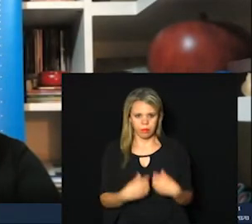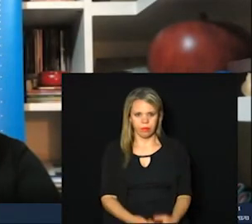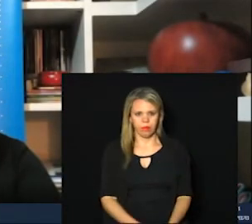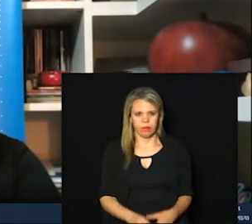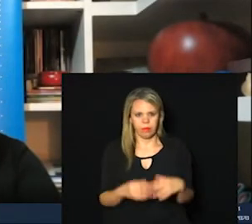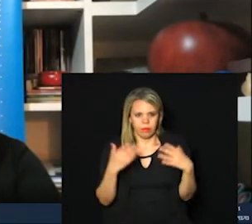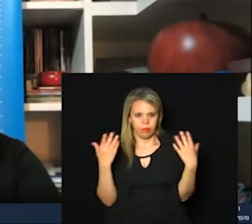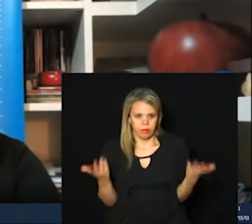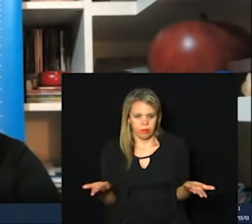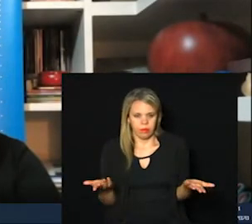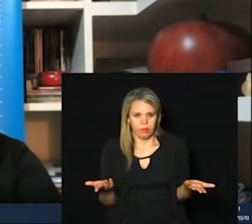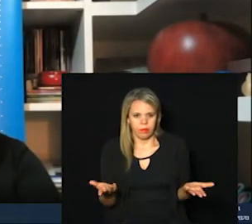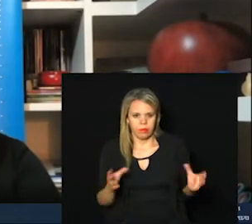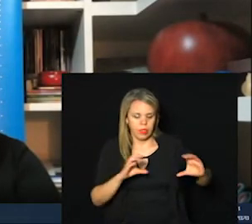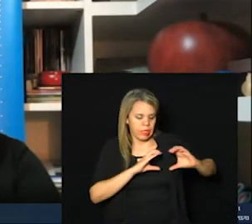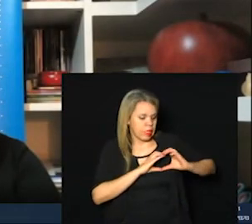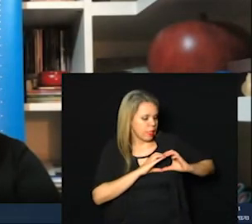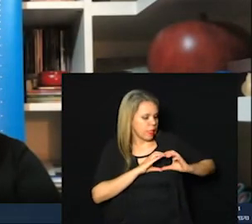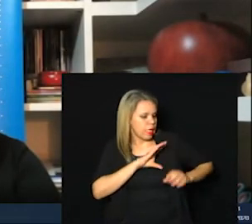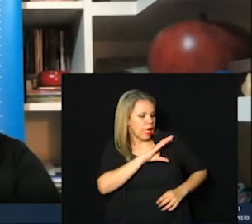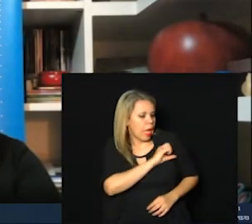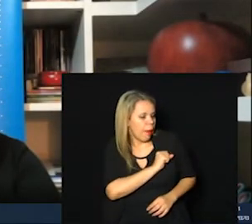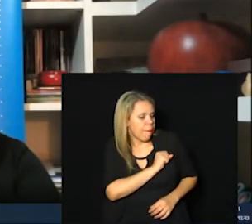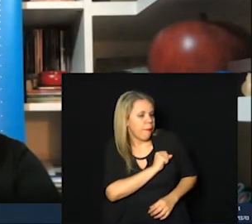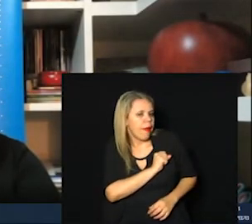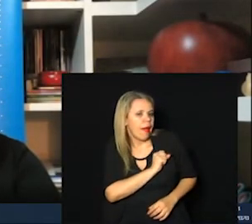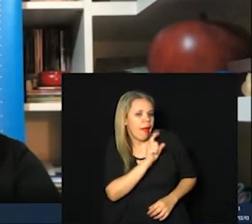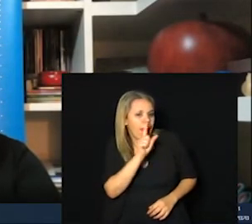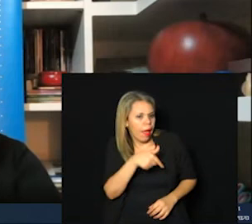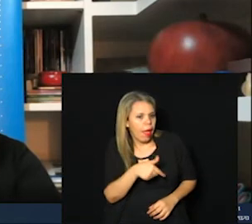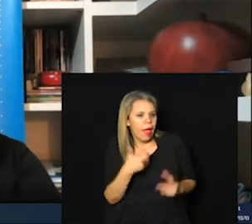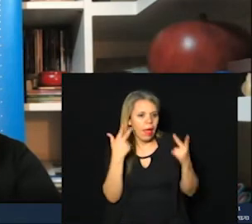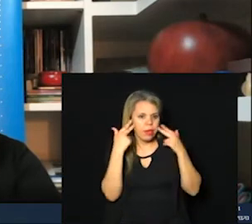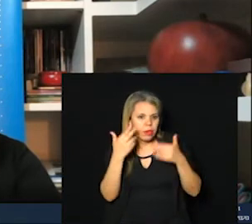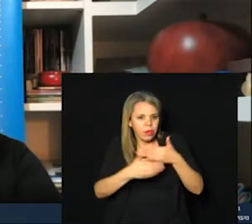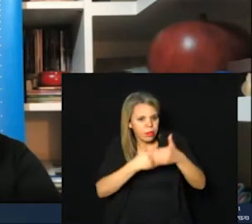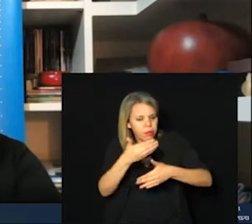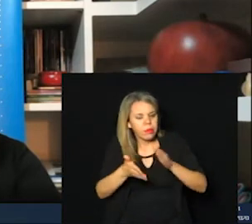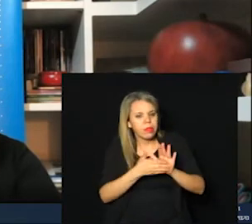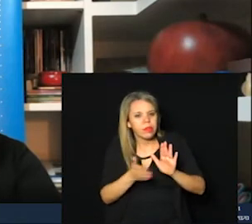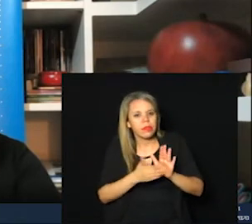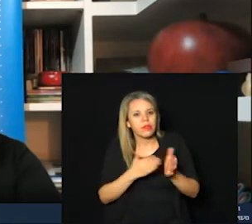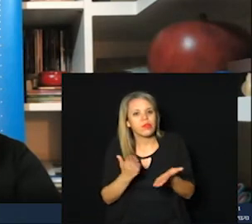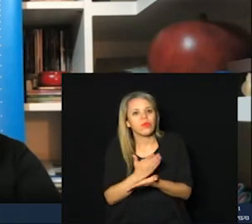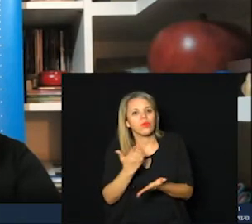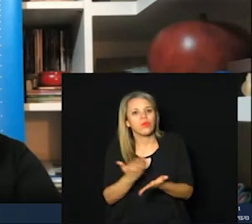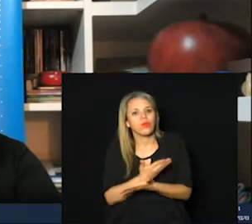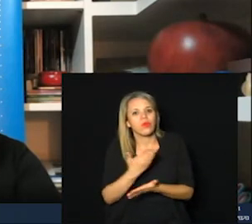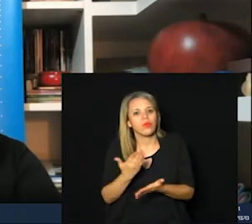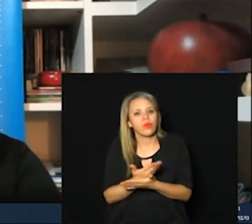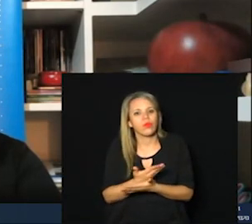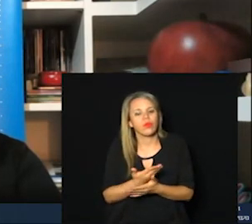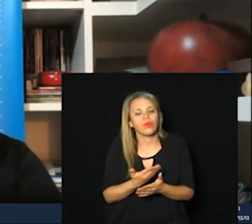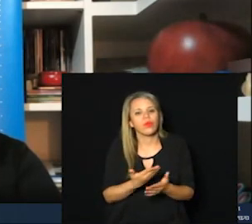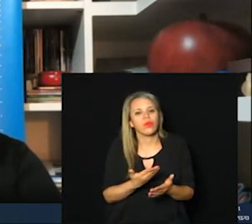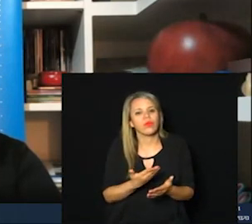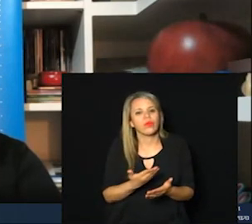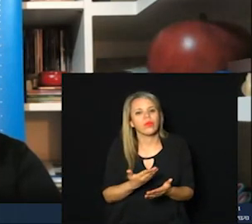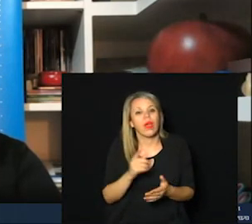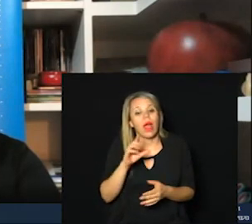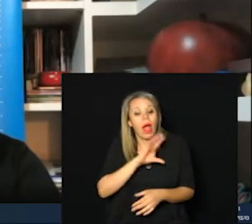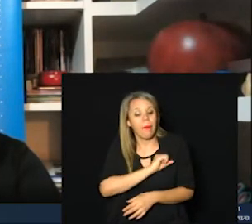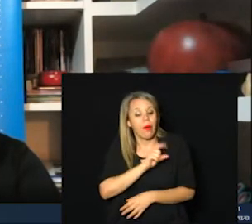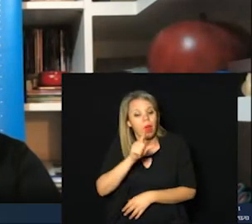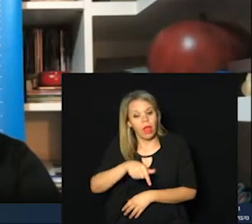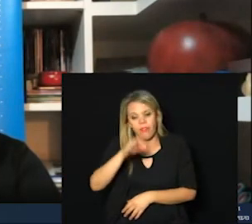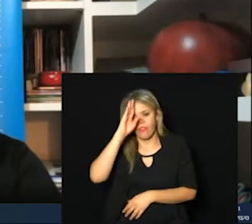Então, amar, como vocês viram, é uma palavra recorrente nessa proposta. Para Chiara Lubich, o amor é a chave